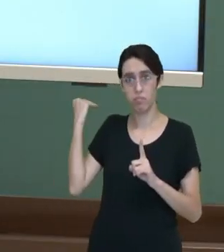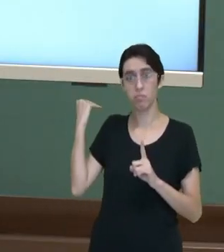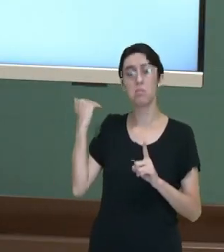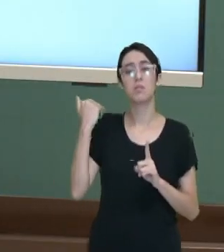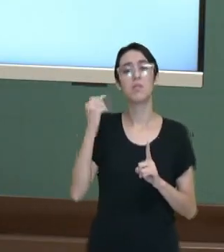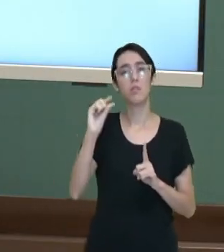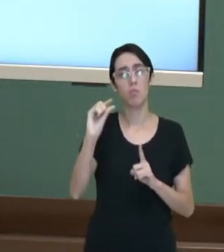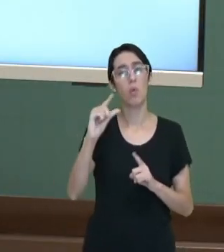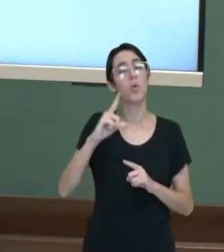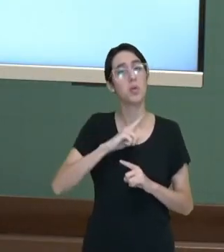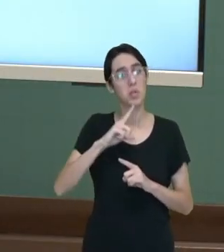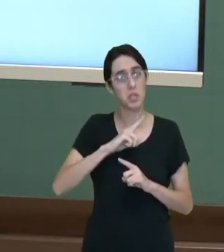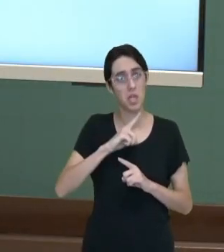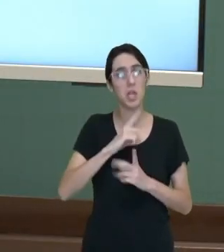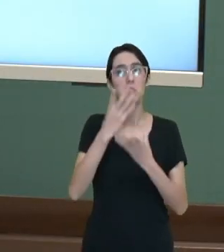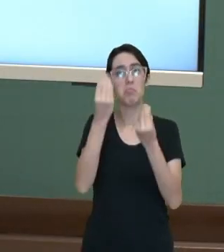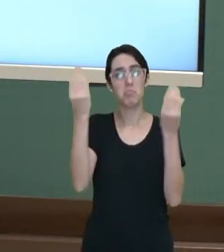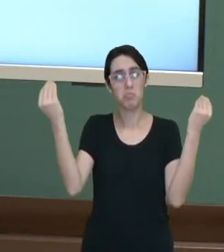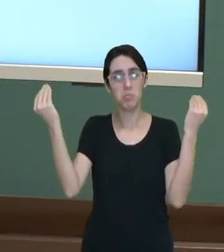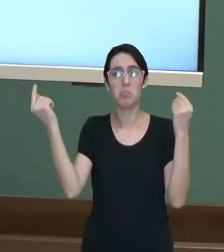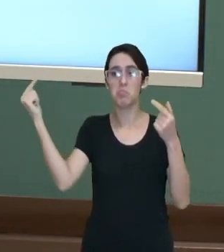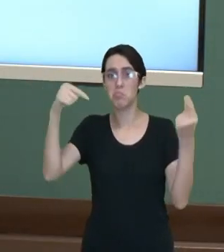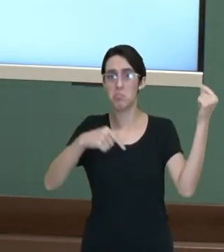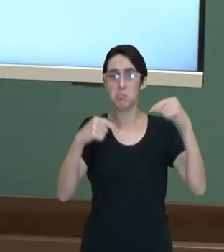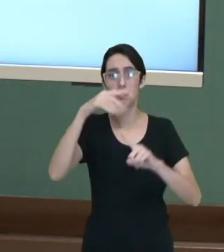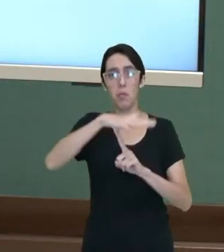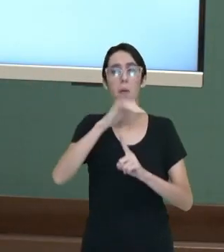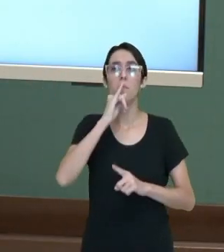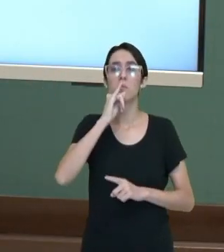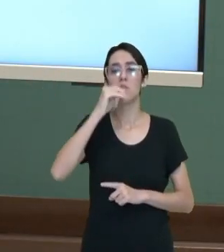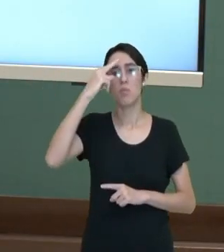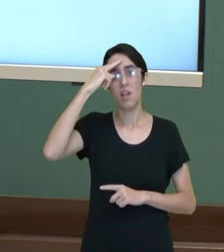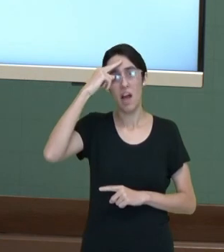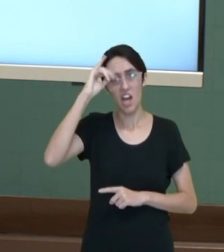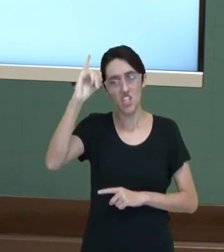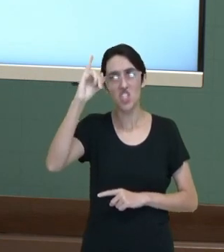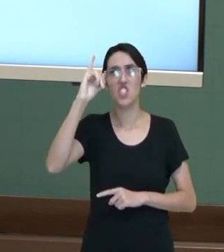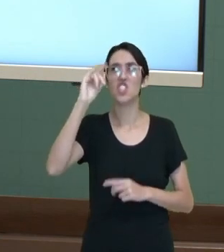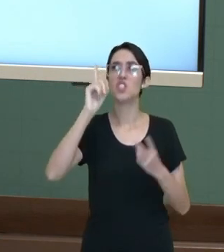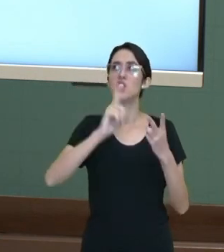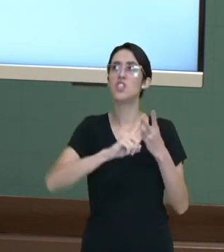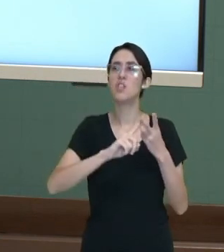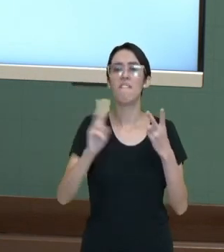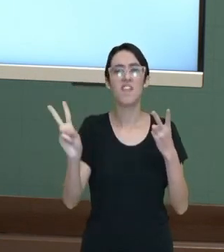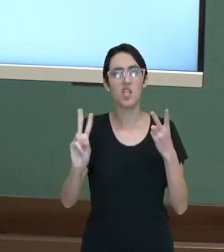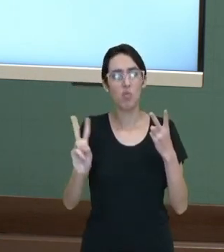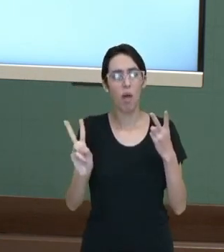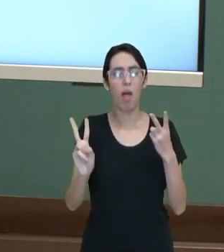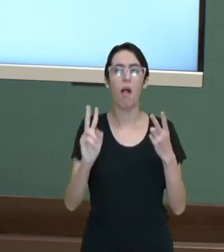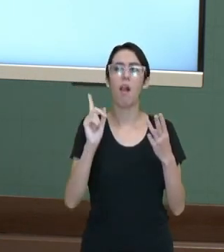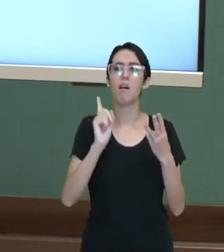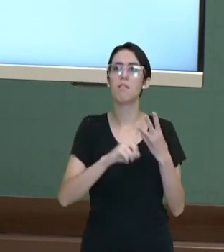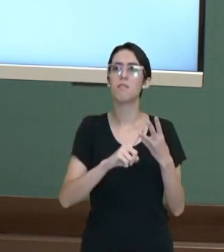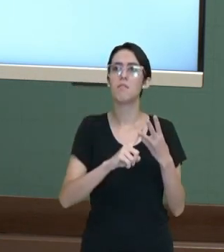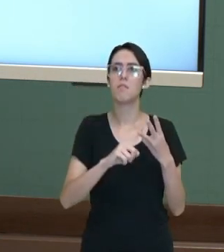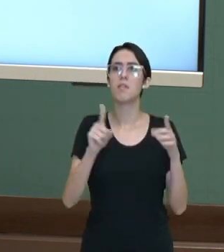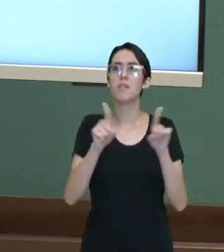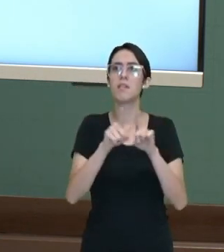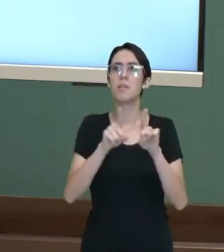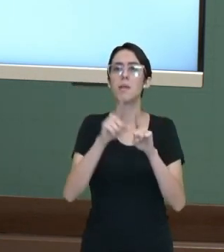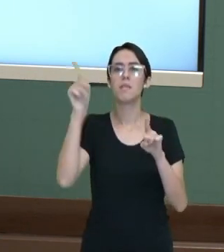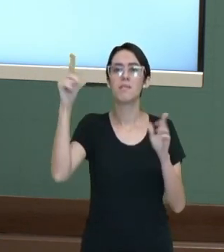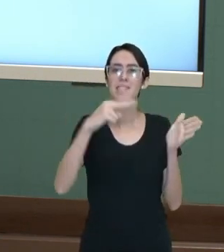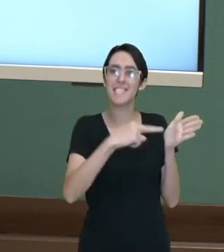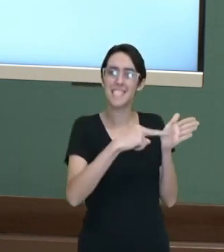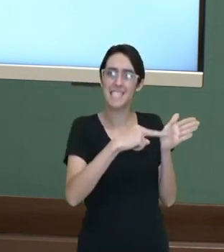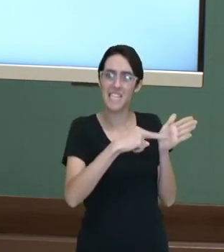migraram para o Paraná, né, como, por exemplo, haitianos, venezuelanos, né, os sírios escolhendo